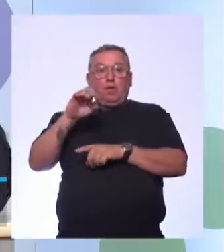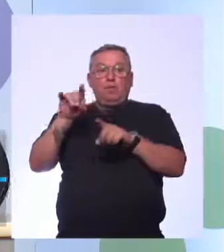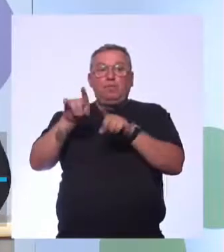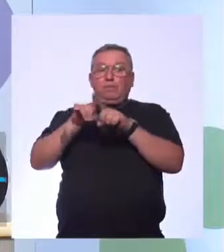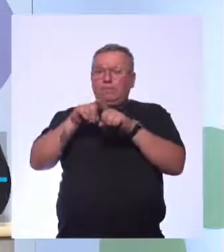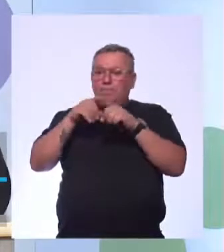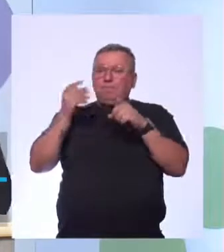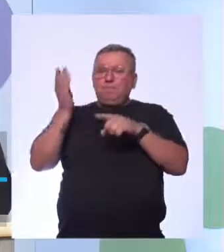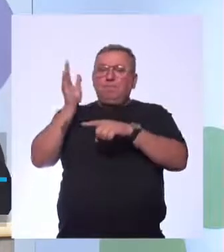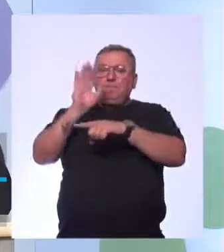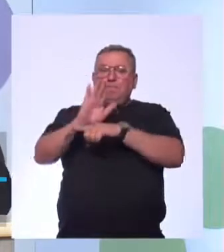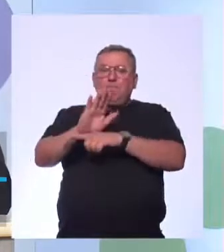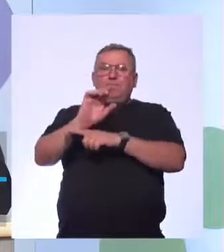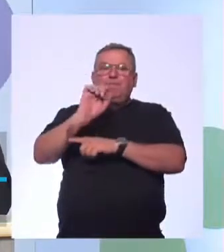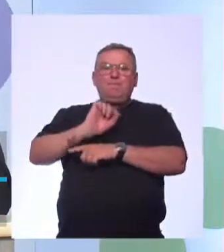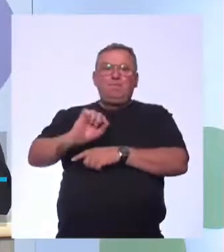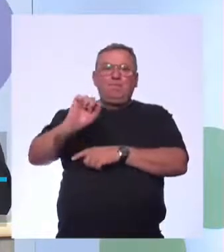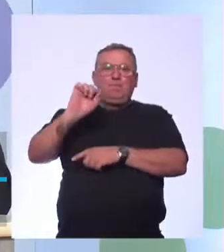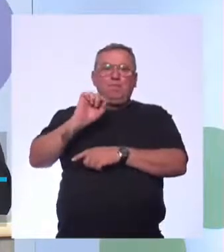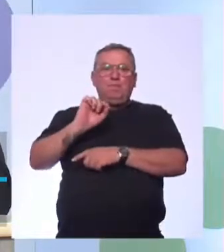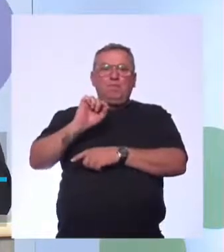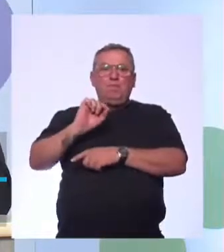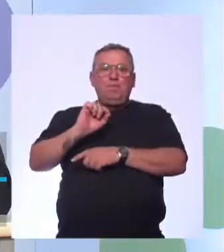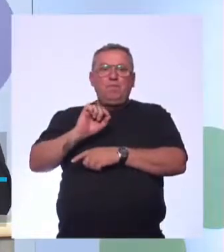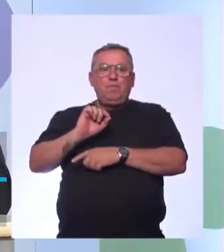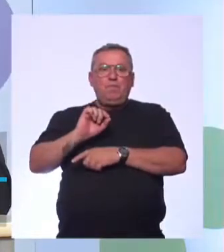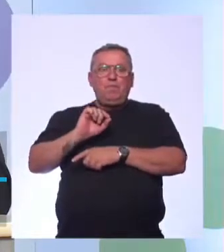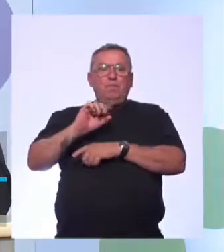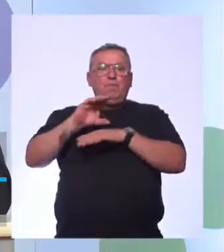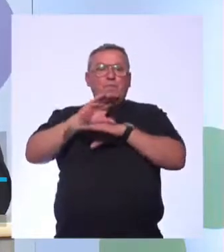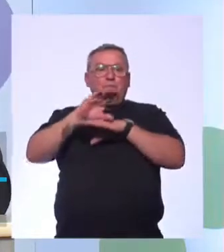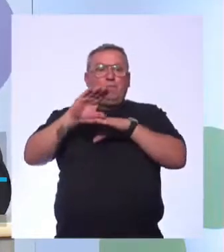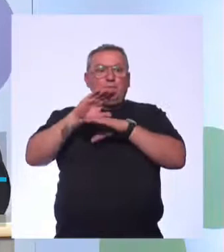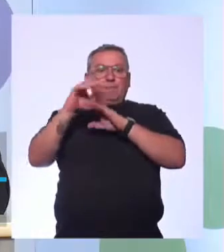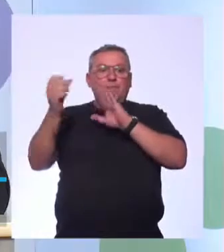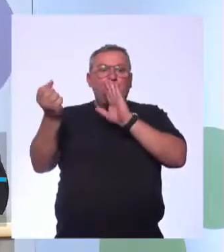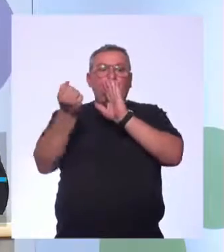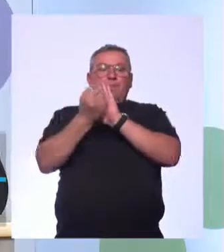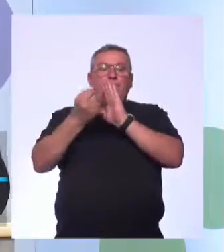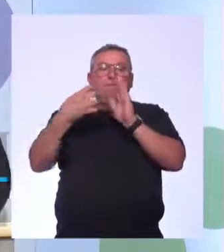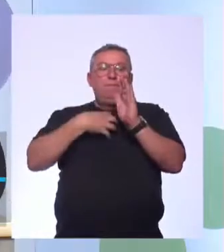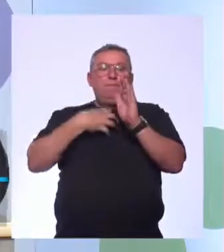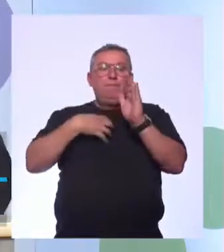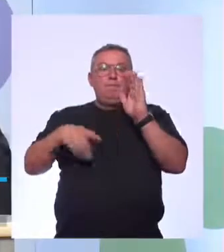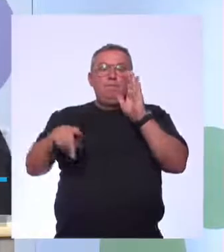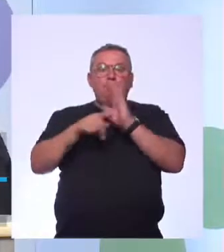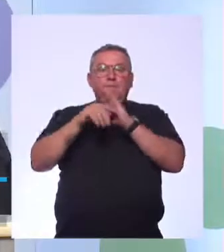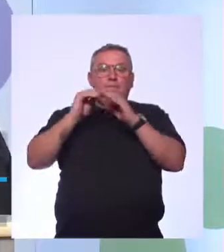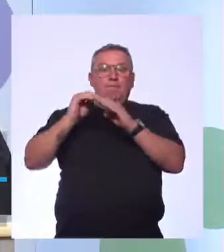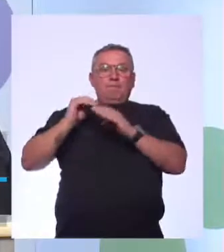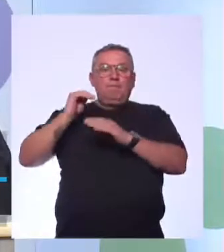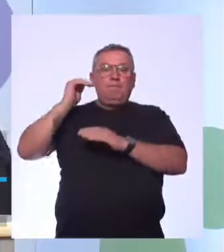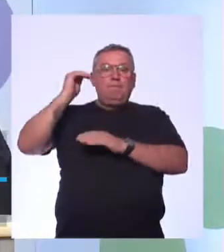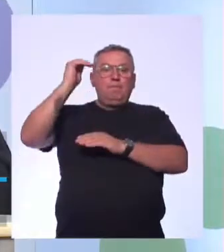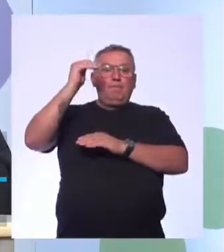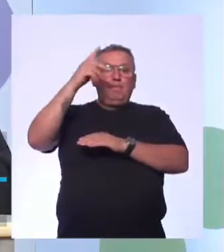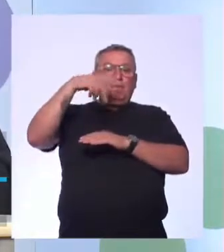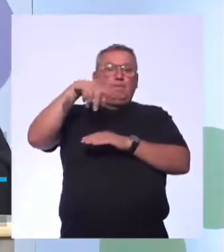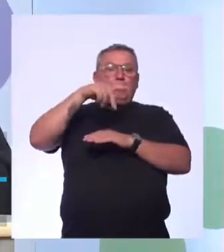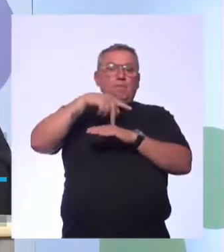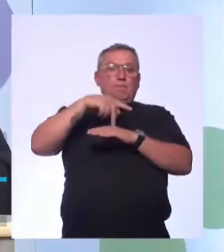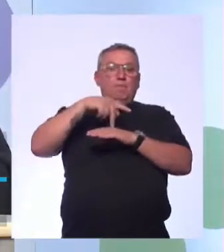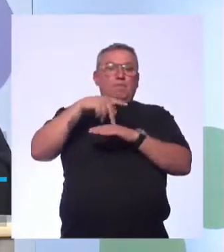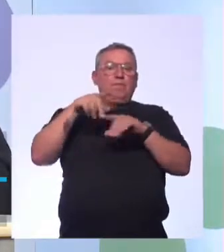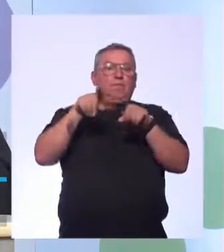sua contribuição, e ele diz que a Constituição marca e caracteriza a soberania de um